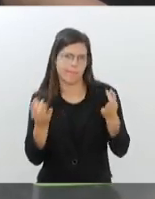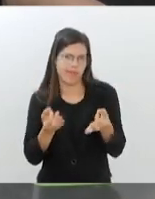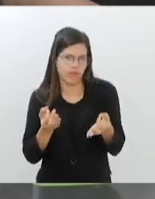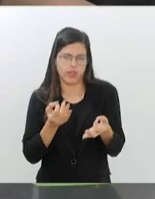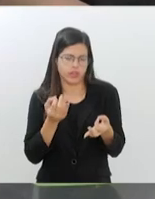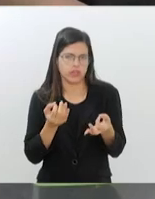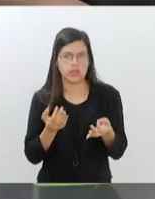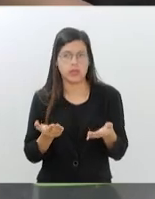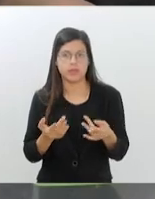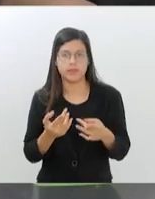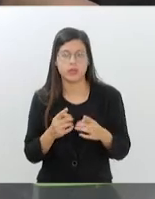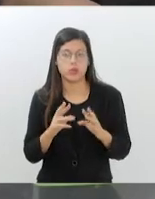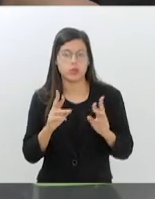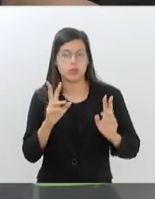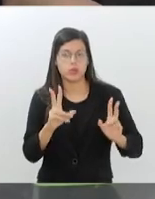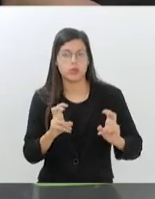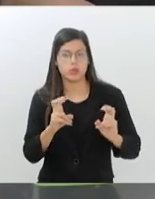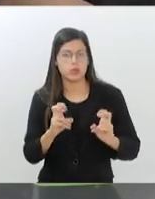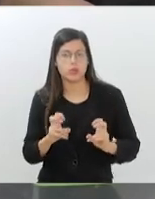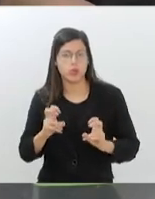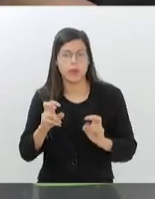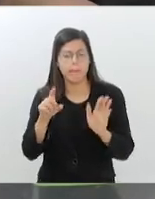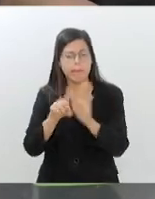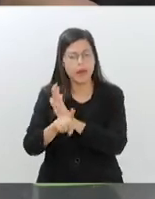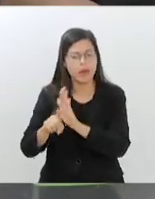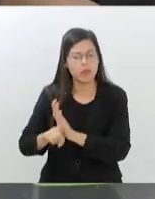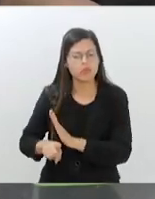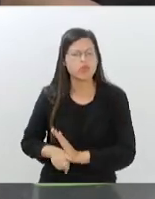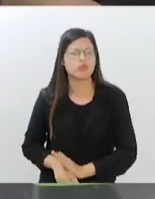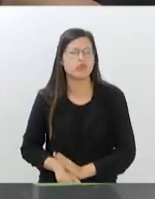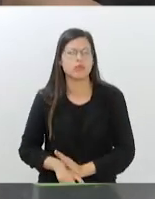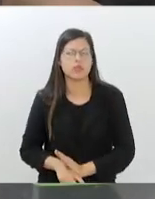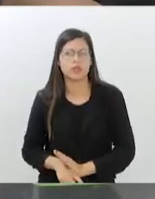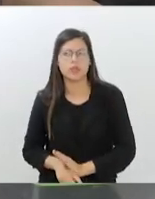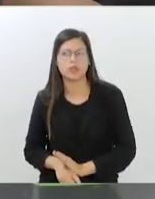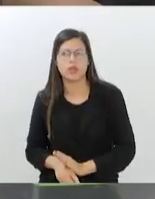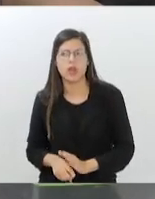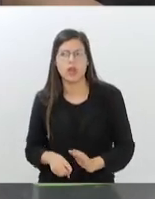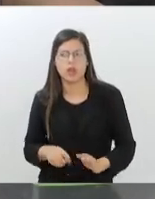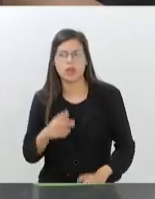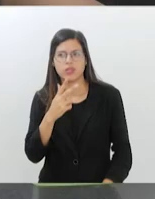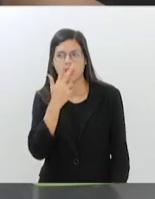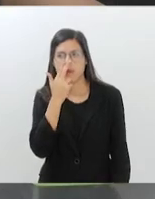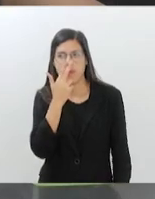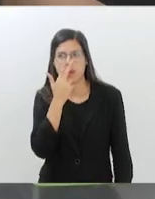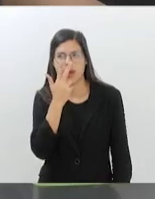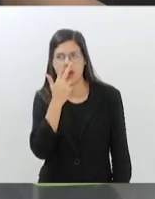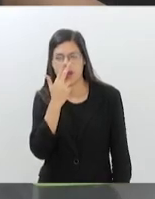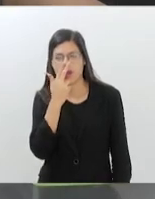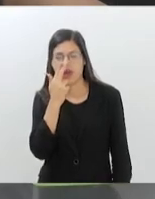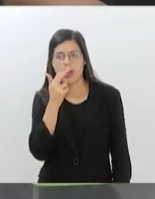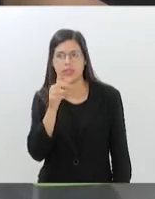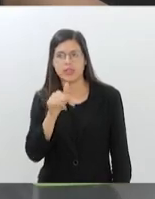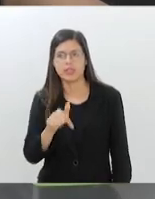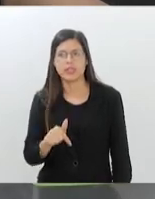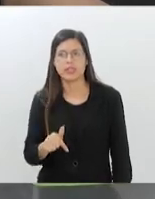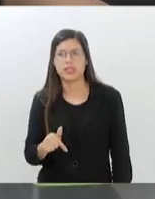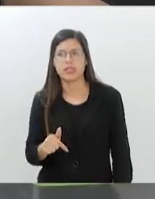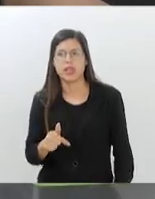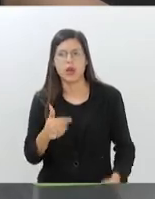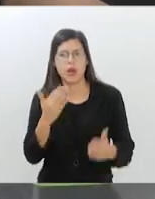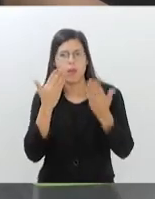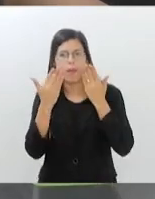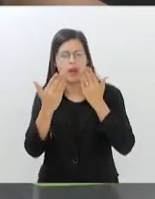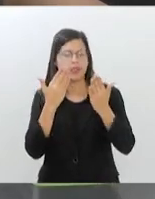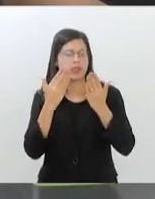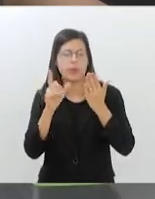er quanto ao fato da consulta de ser uma coisa ofensiva porque a comparação é